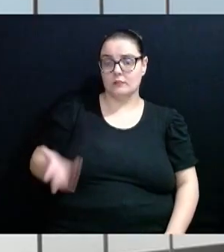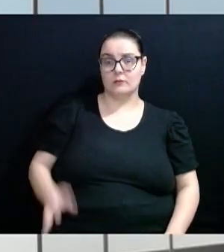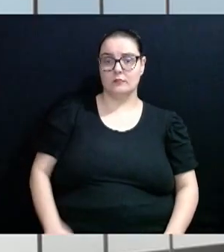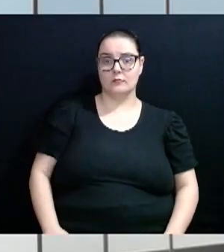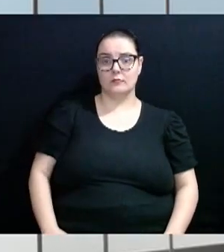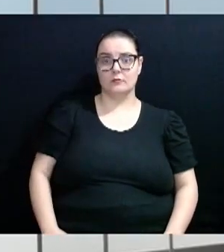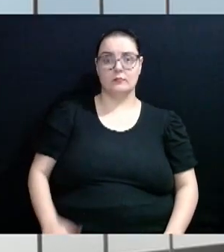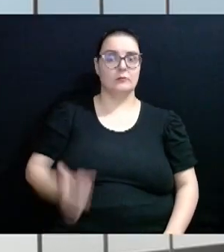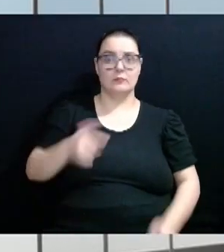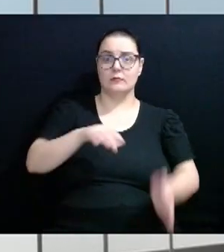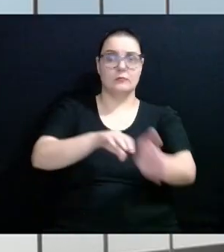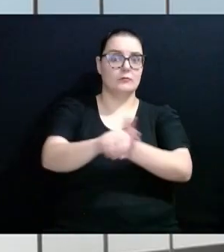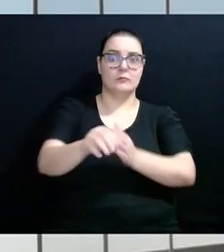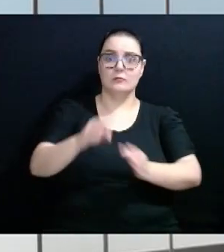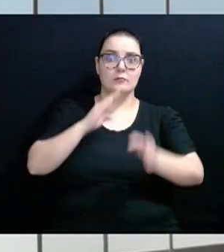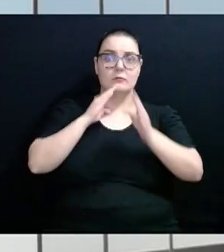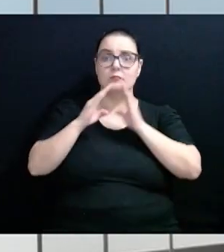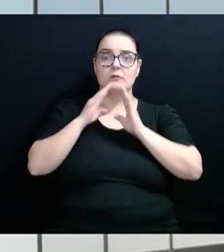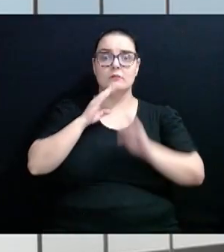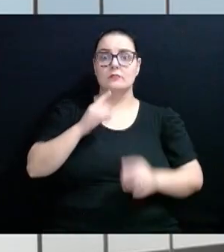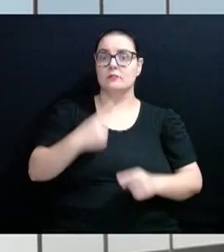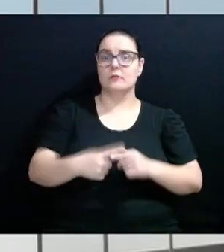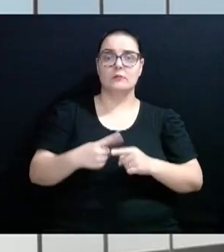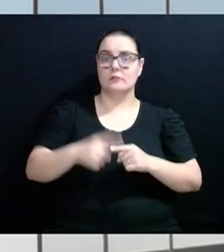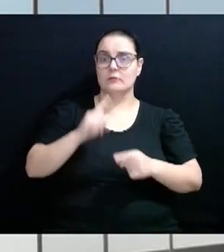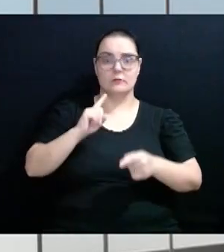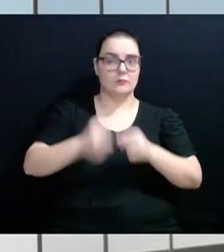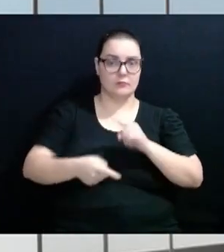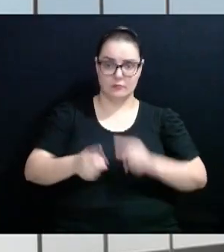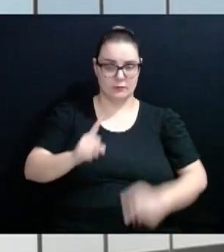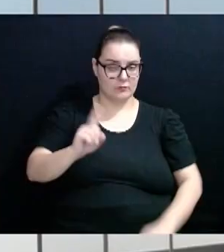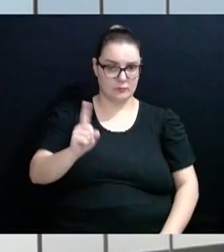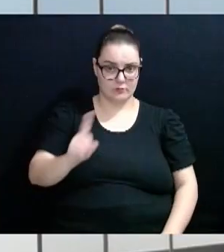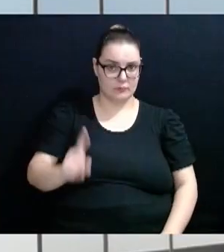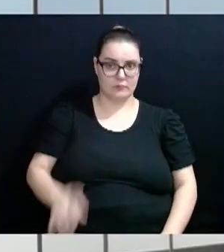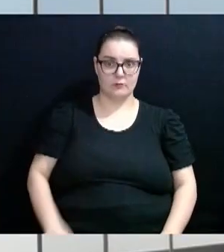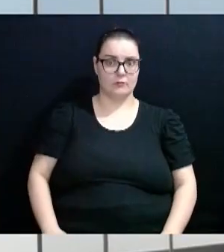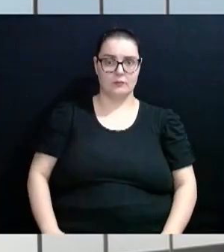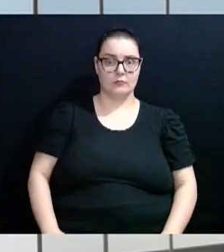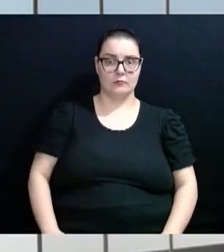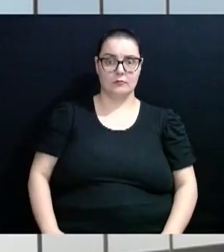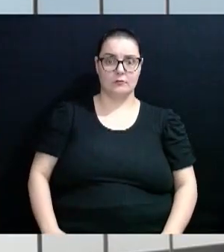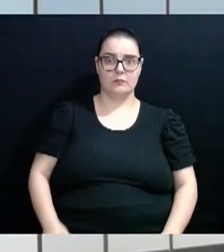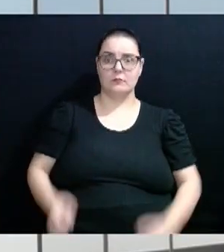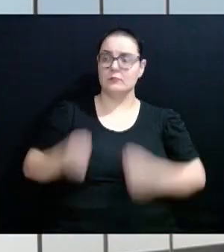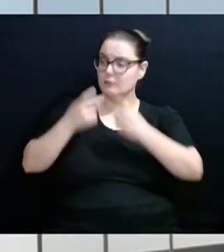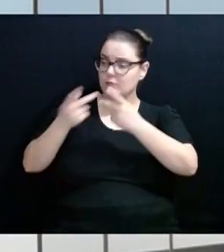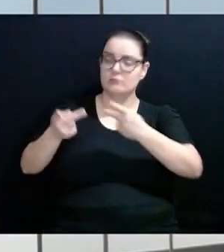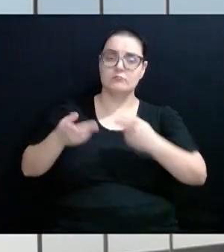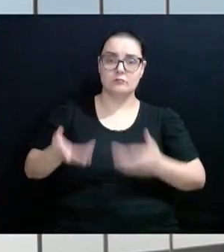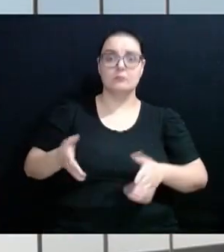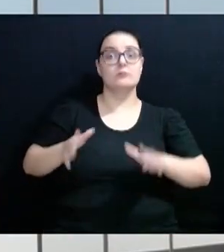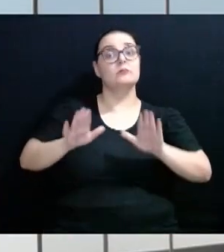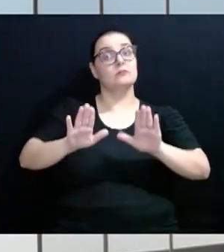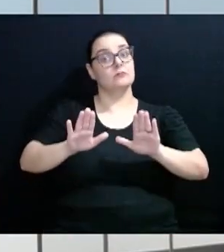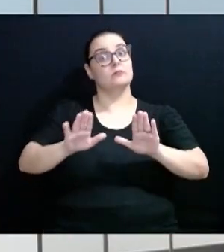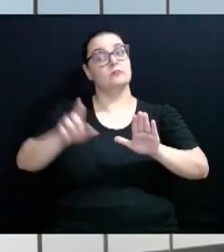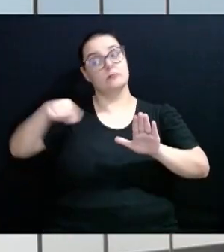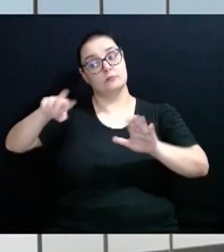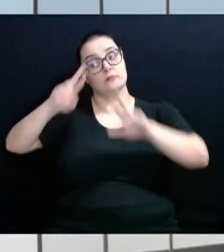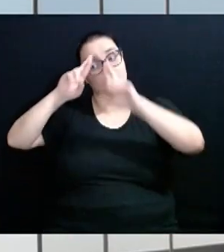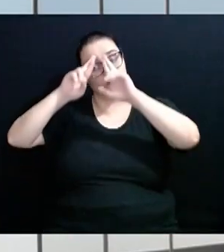tem o Facebook, não é porque nós proibimos o Google e o Facebook, eles são bem-vindos, desde que eles respeitem